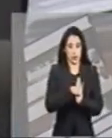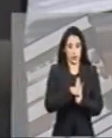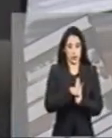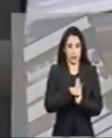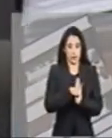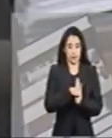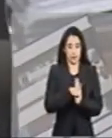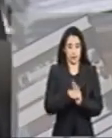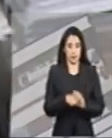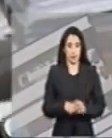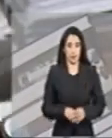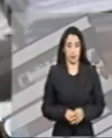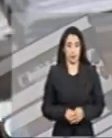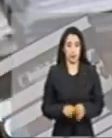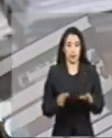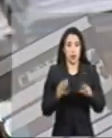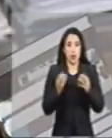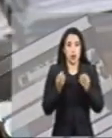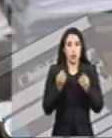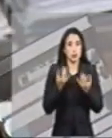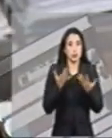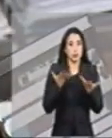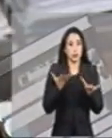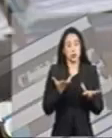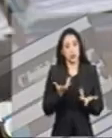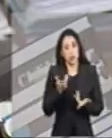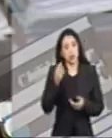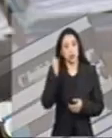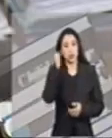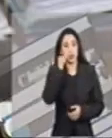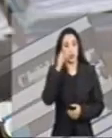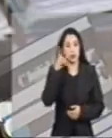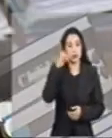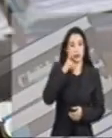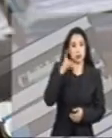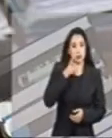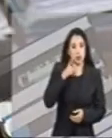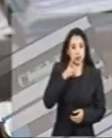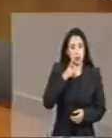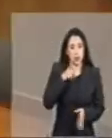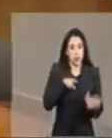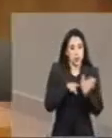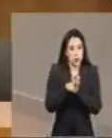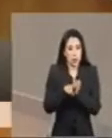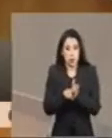Quem vota neste momento é o ministro Marco Aurélio. Os parlamentares investigados,